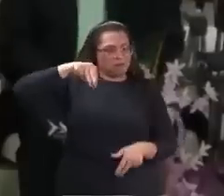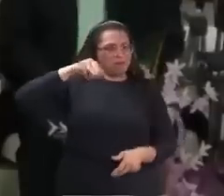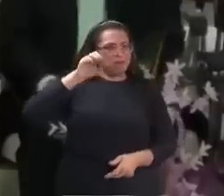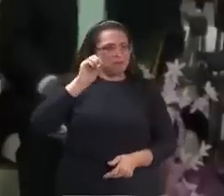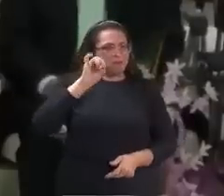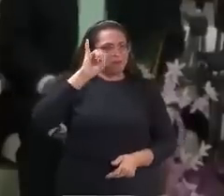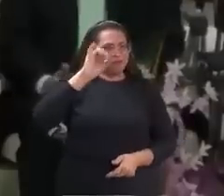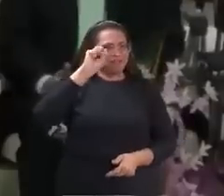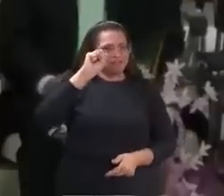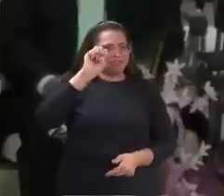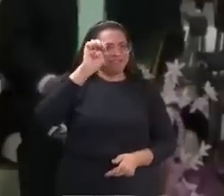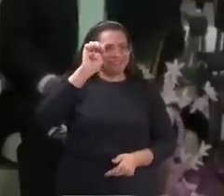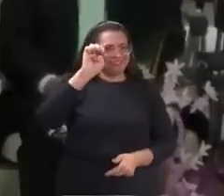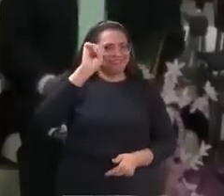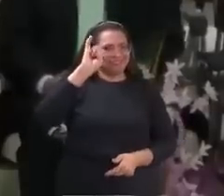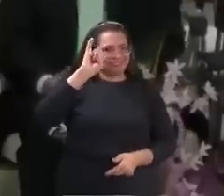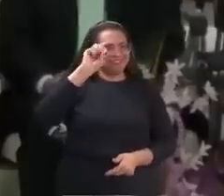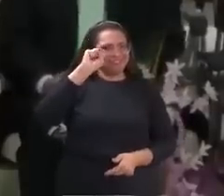entra Joquebede,